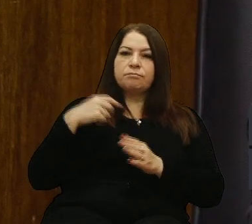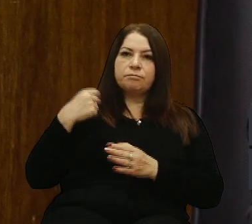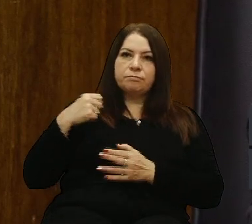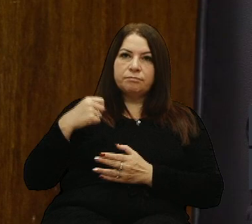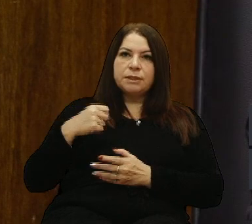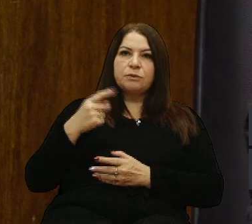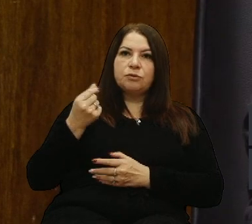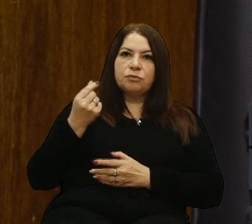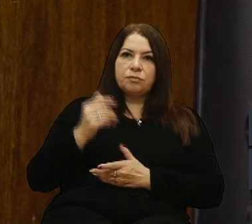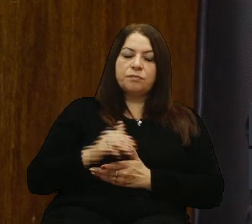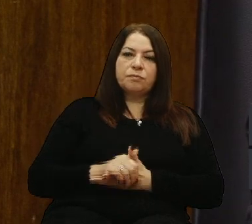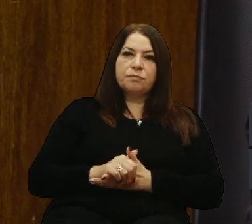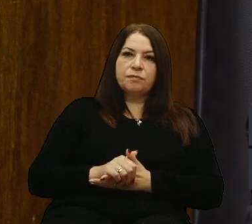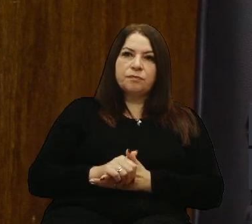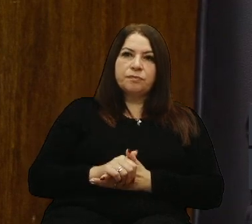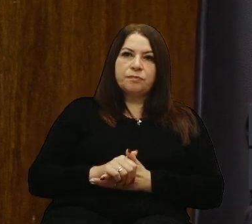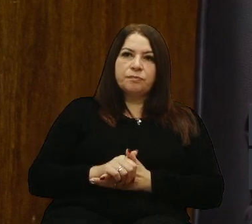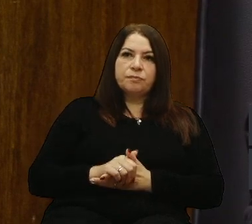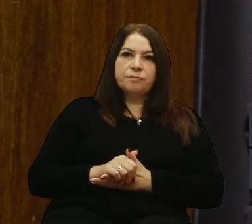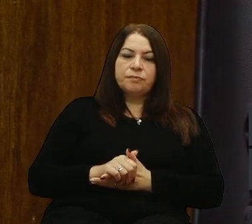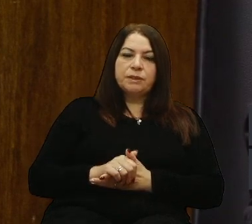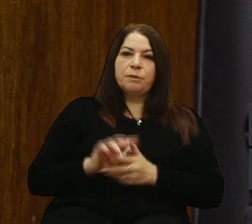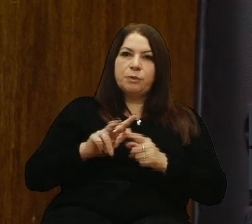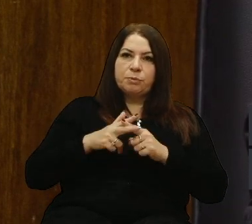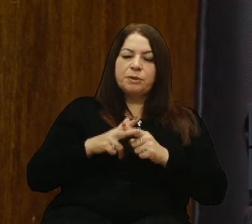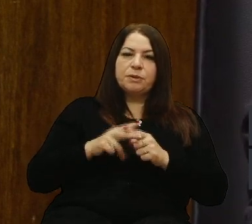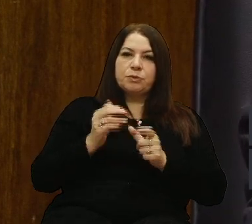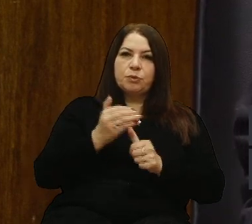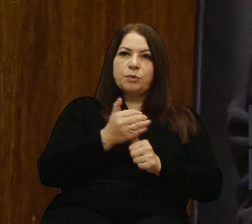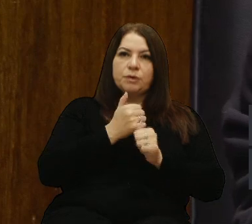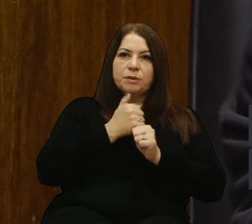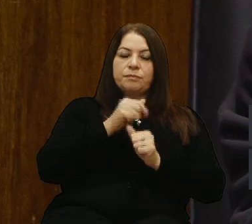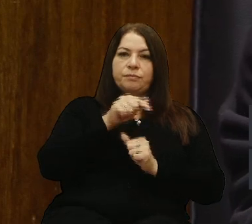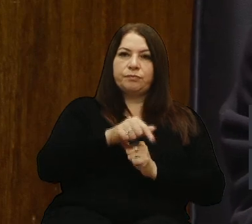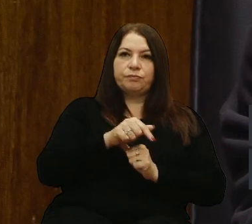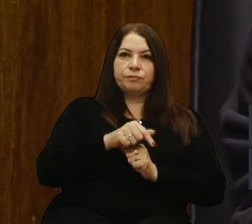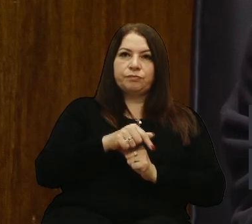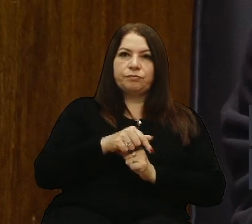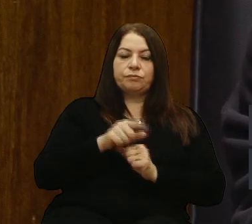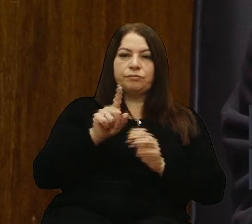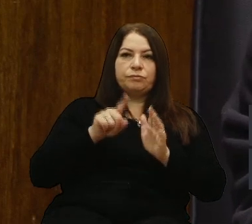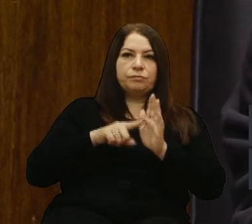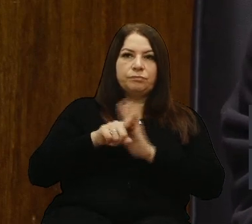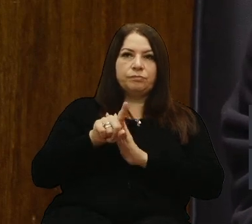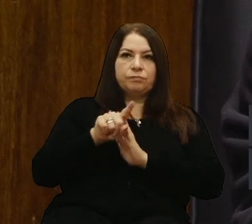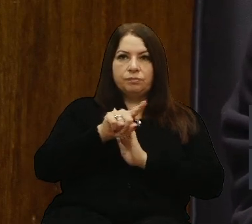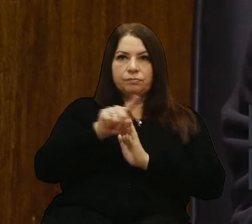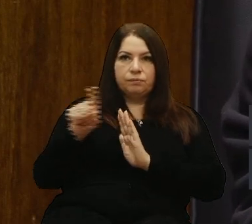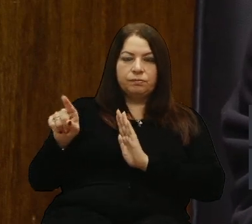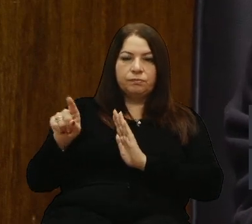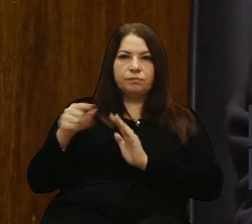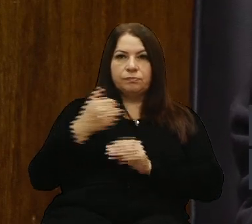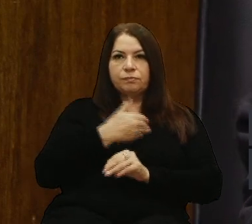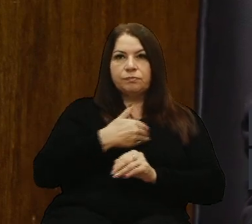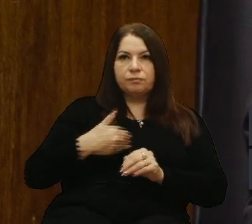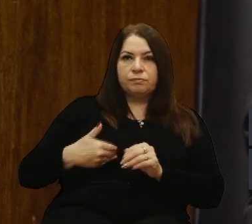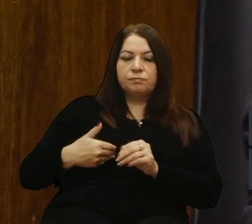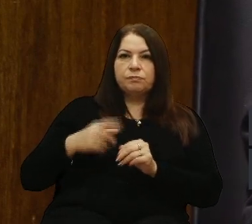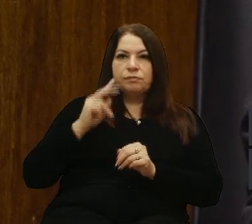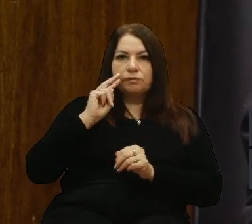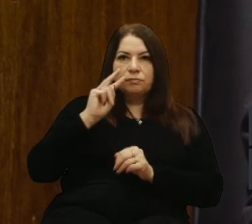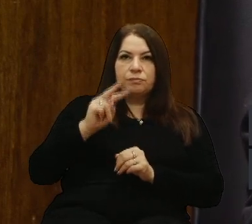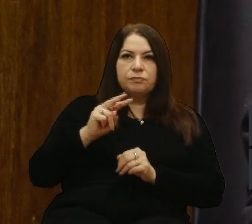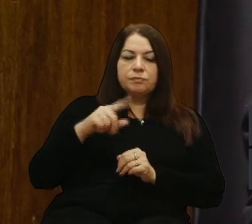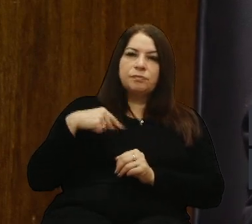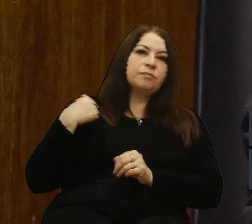precisando de dinheiro, né, para a manutenção dos conselhos. Então, já deixo aqui esse questionamento para o governo, para que a gente veja, né,